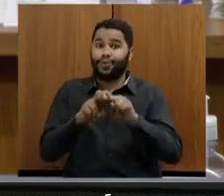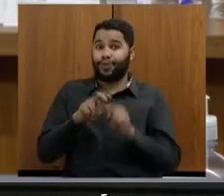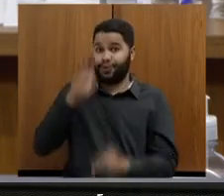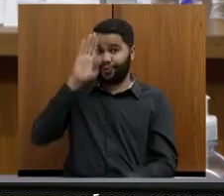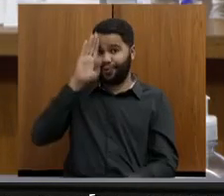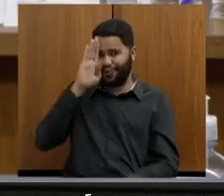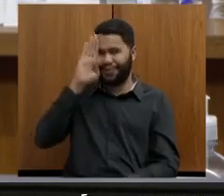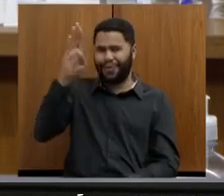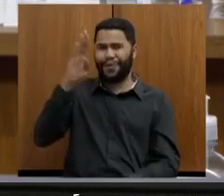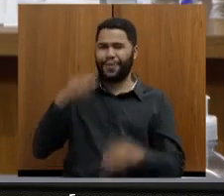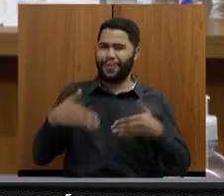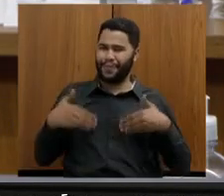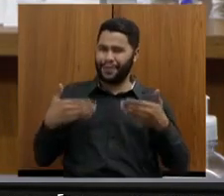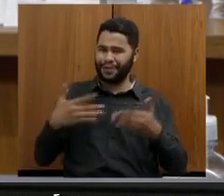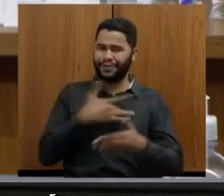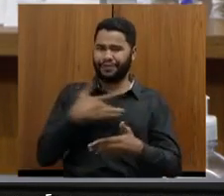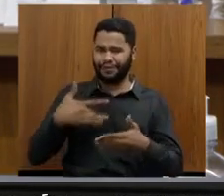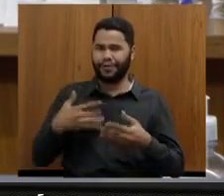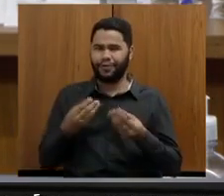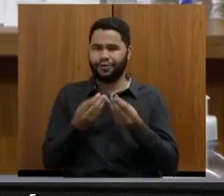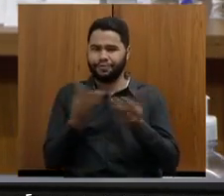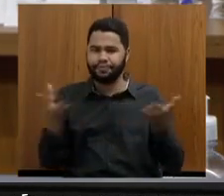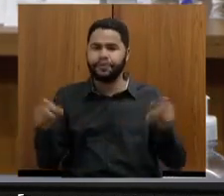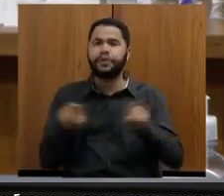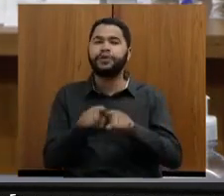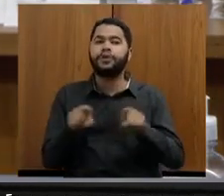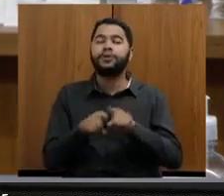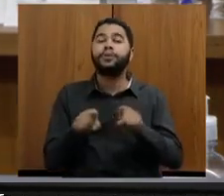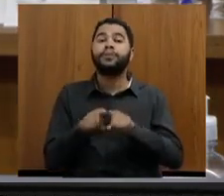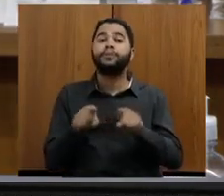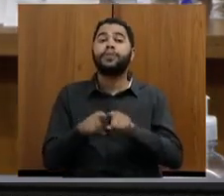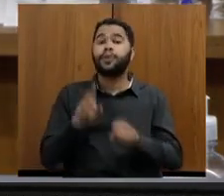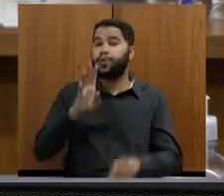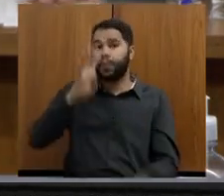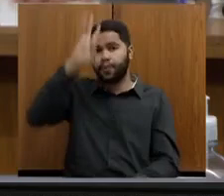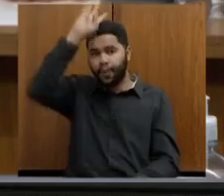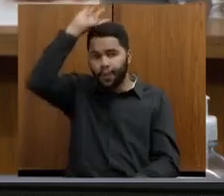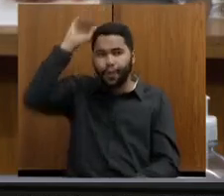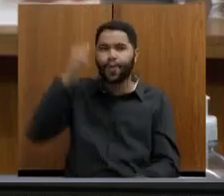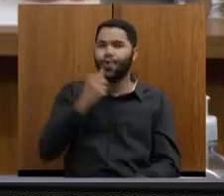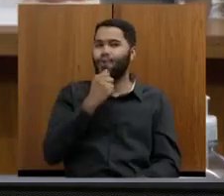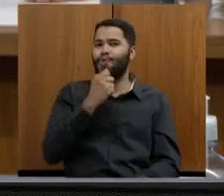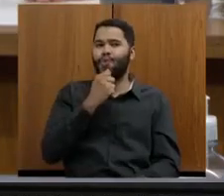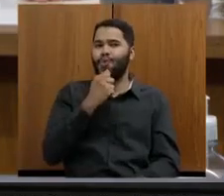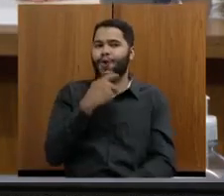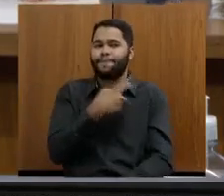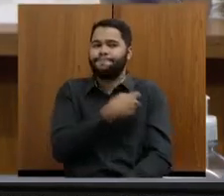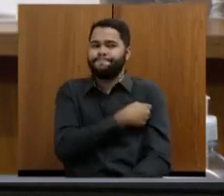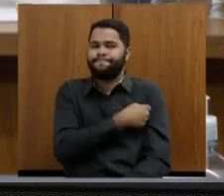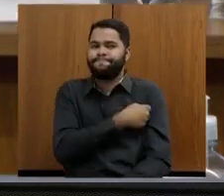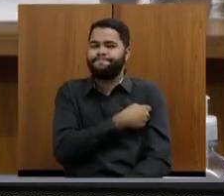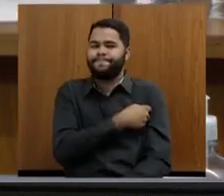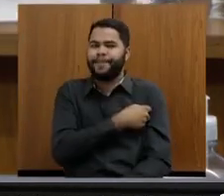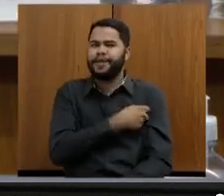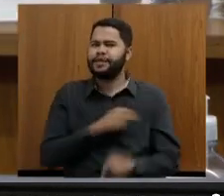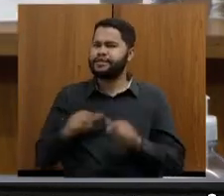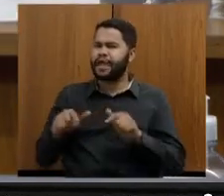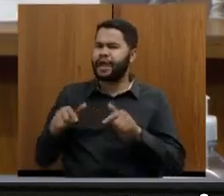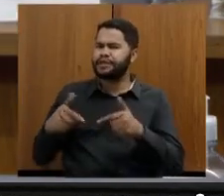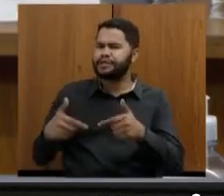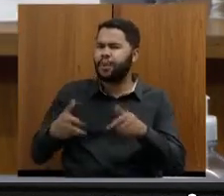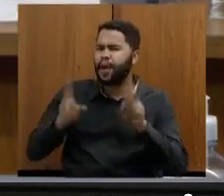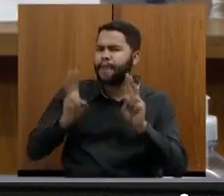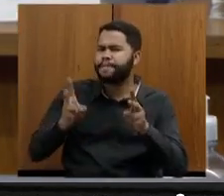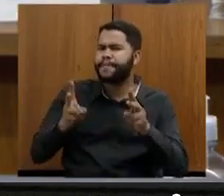da priorização que o ministério da saúde deu e nós tínhamos bombeiros que não estavam vacinados se ação é a